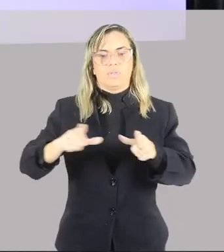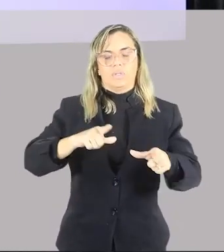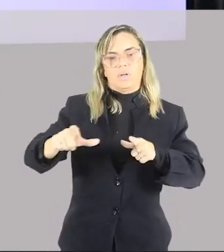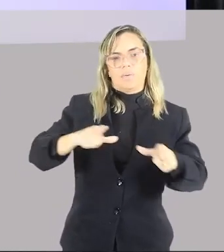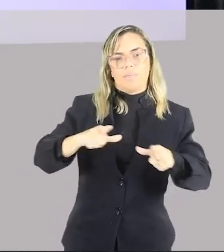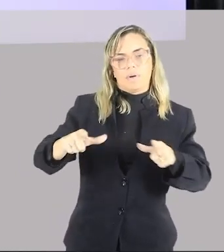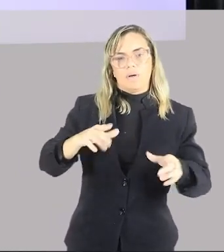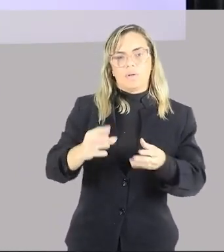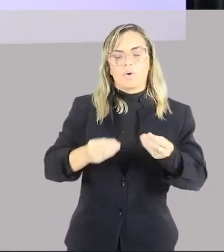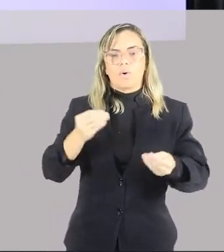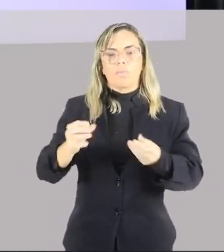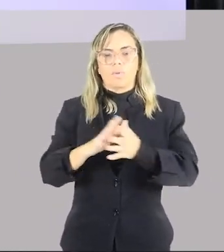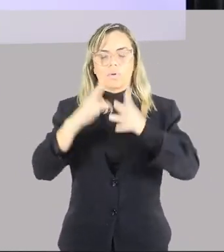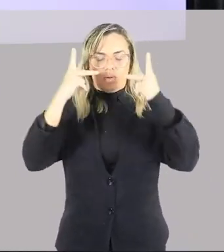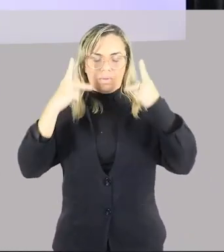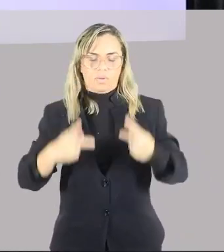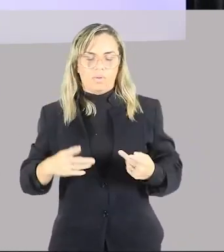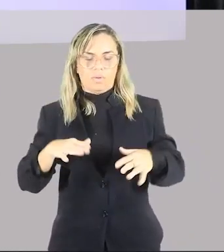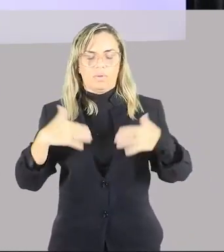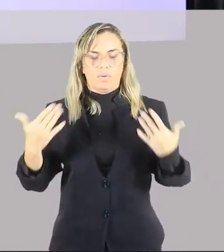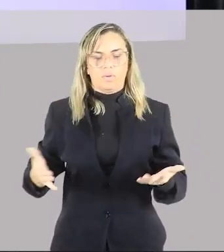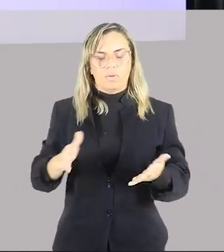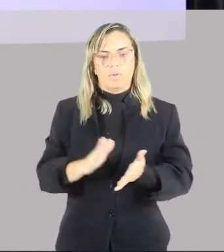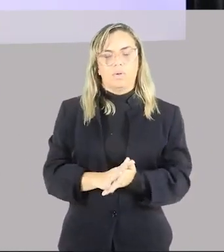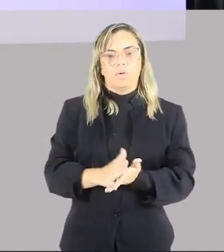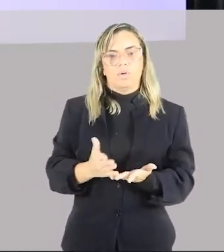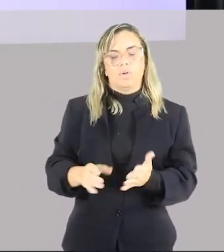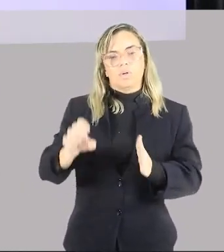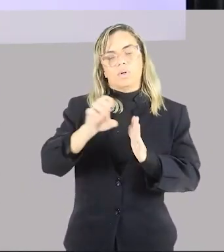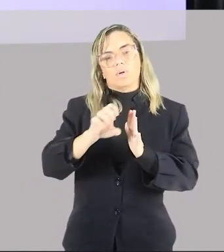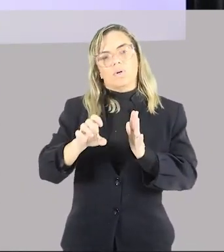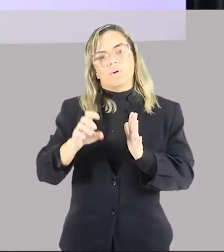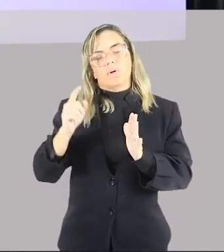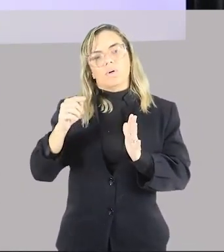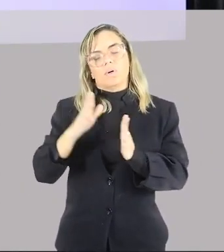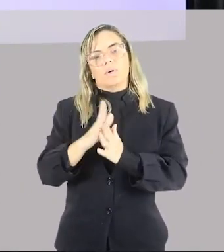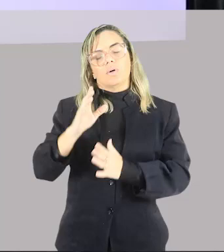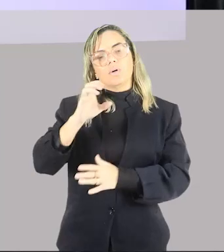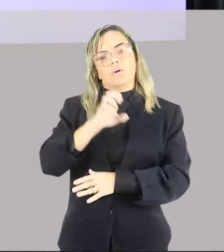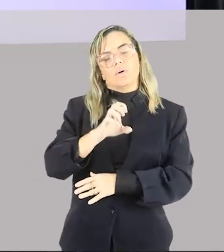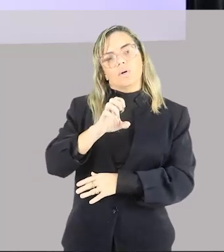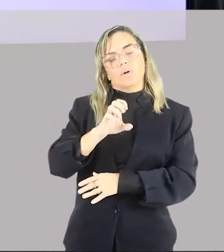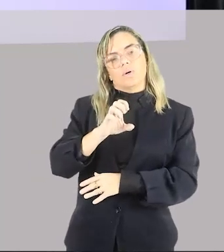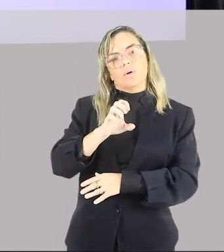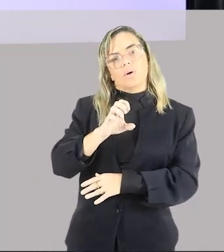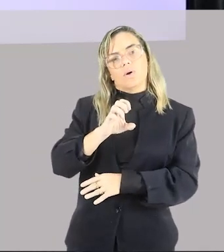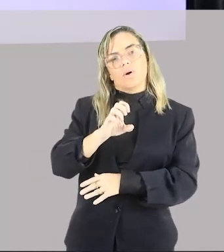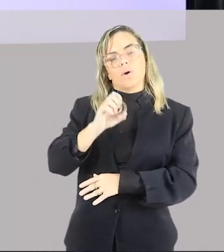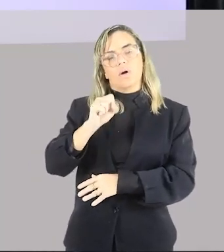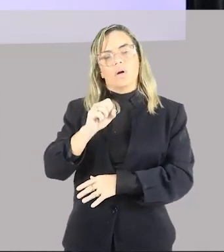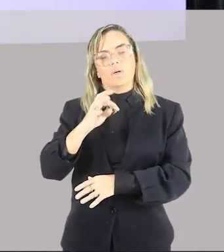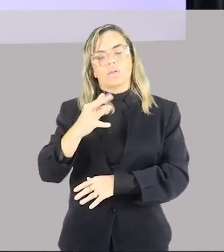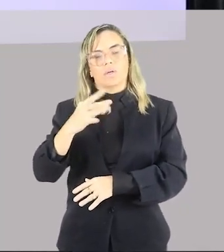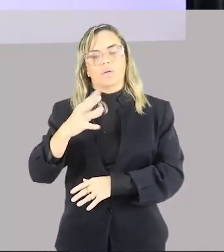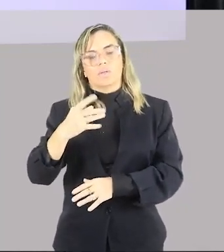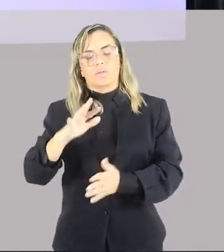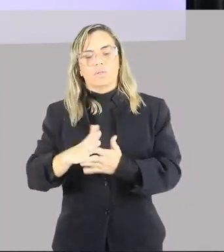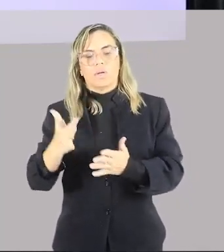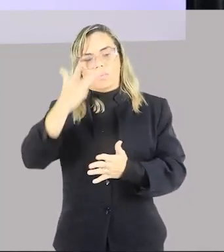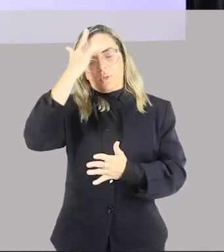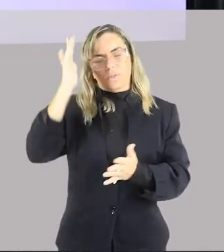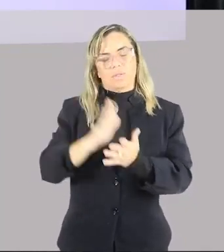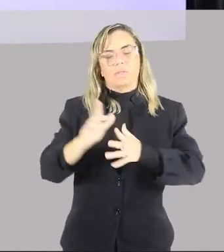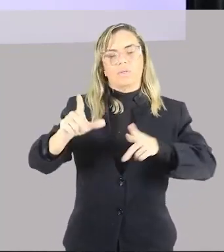também. Você diz lá no Estatuto de Servidores Públicos, Lei 8.112, que você, enquanto servidor